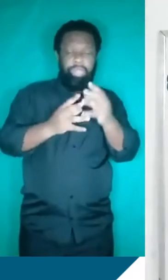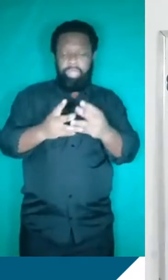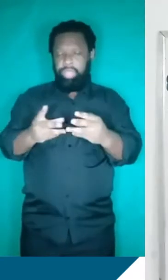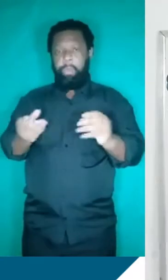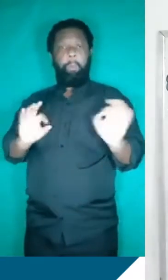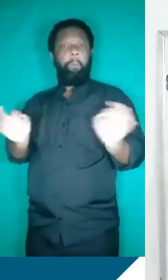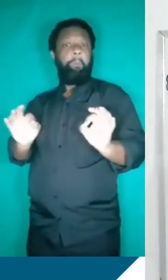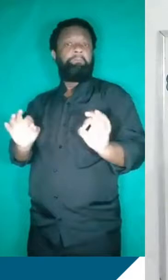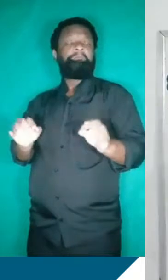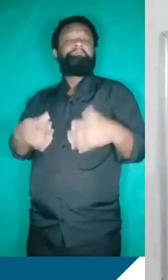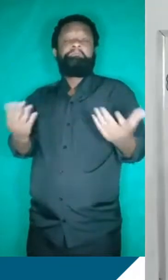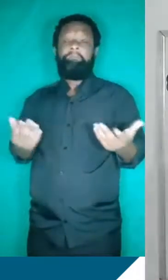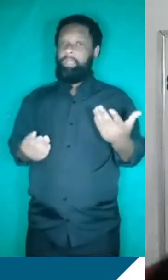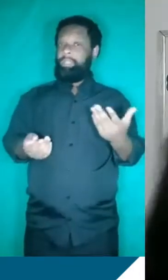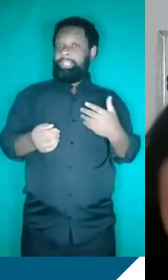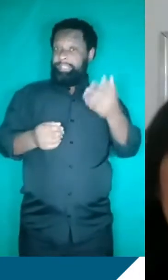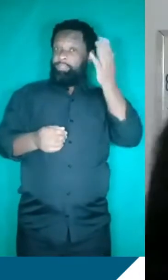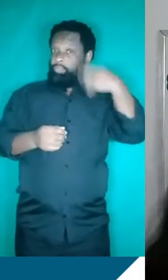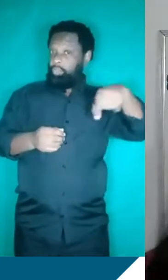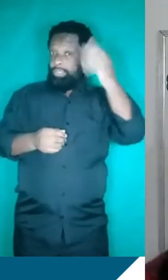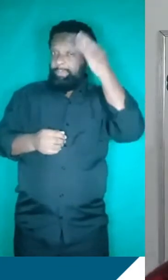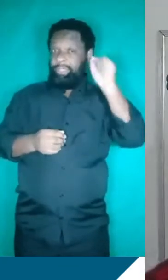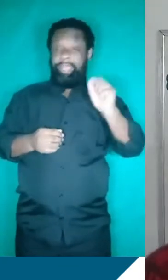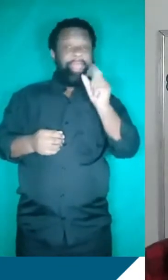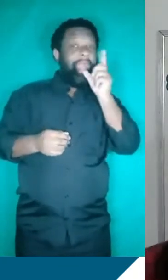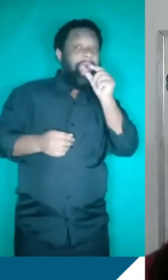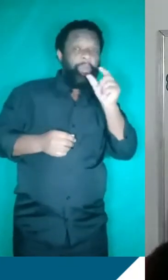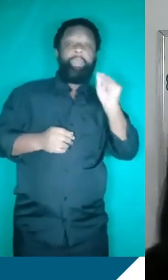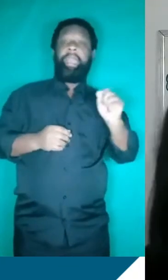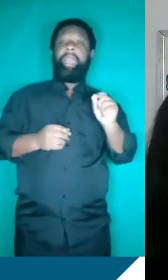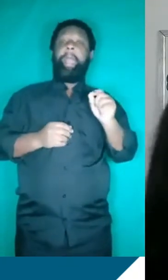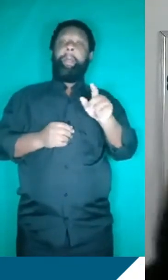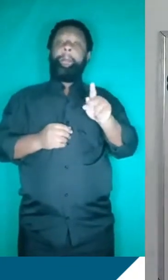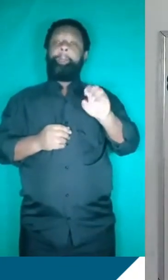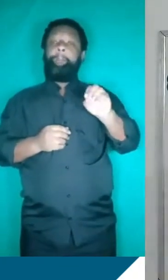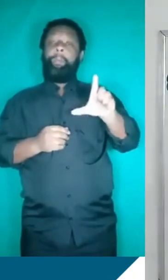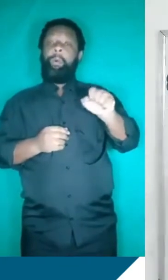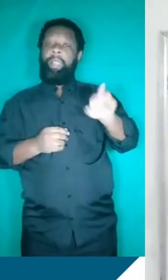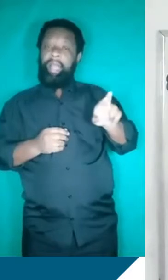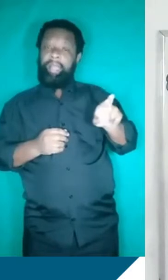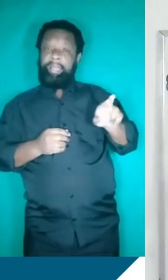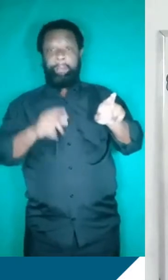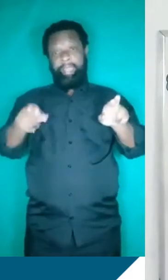resposta. Nós sabemos que a água tem caráter polar. Então, o composto que não consegue se dissolver em água é